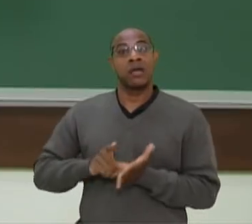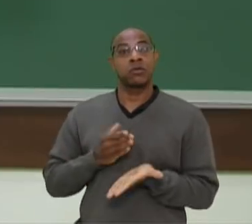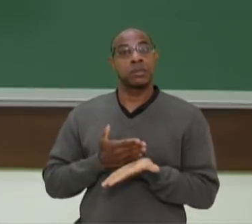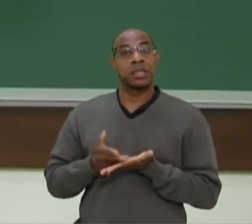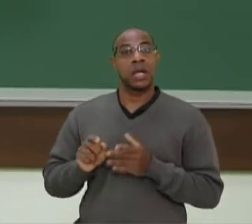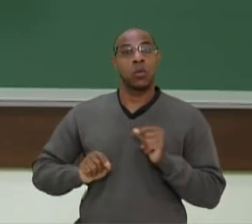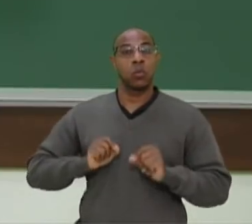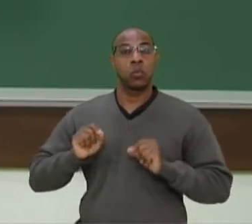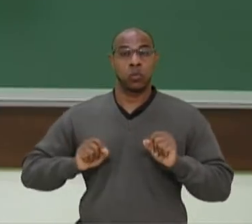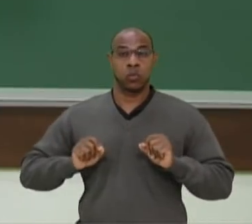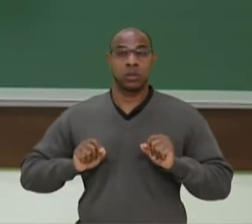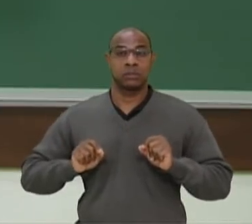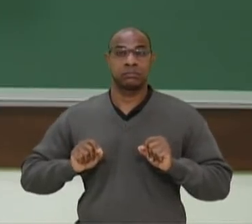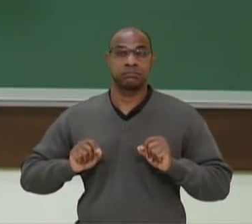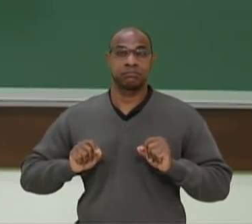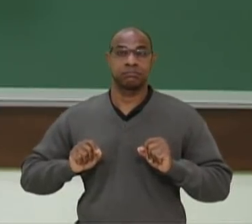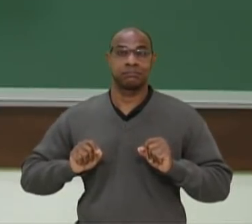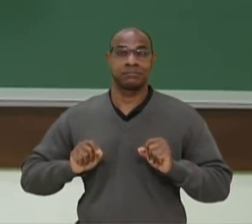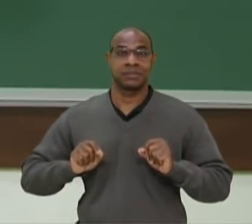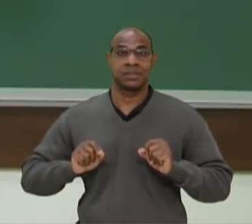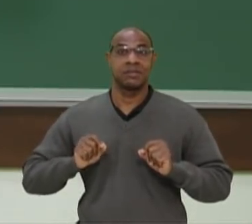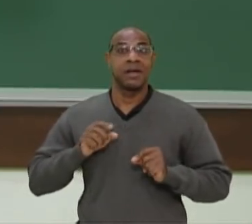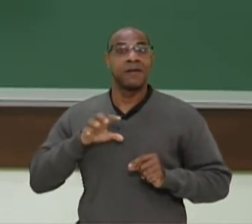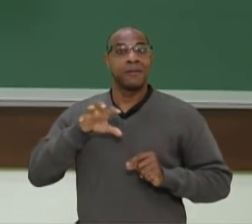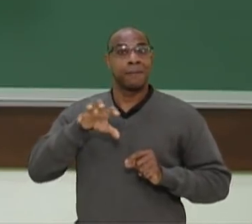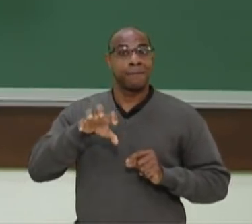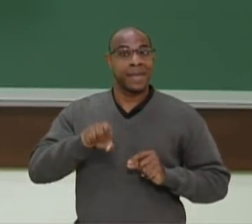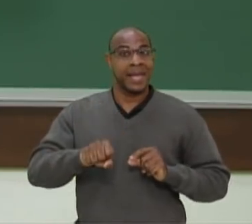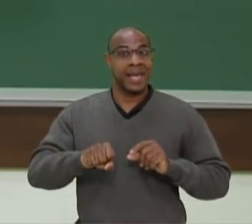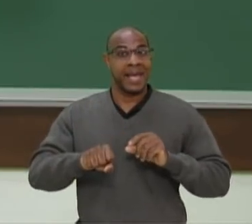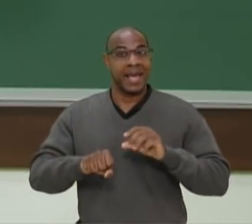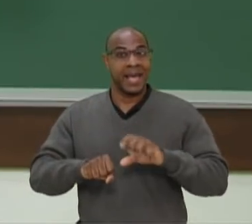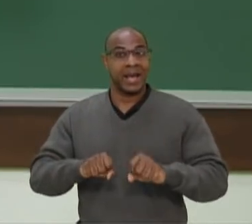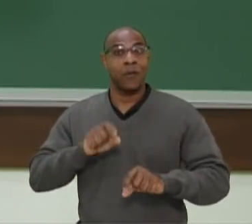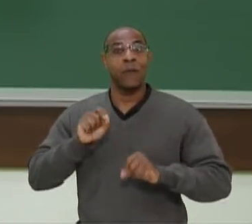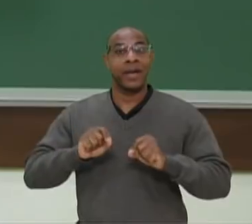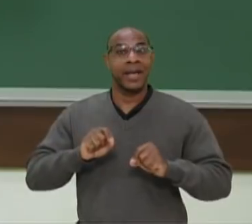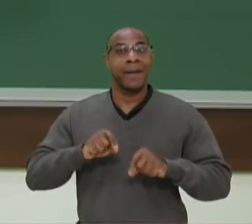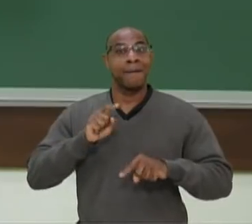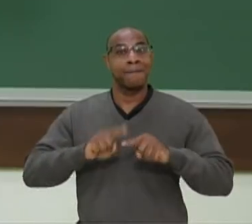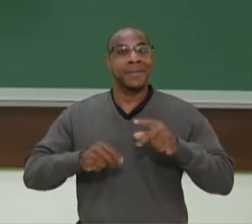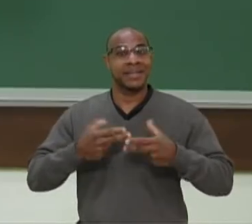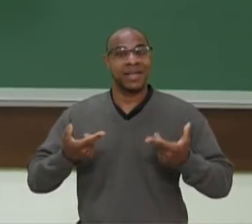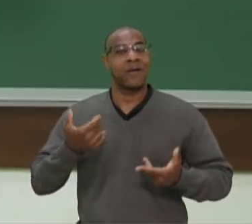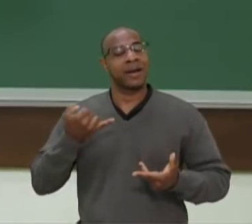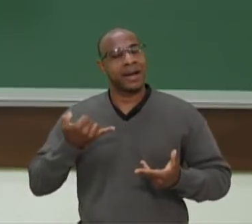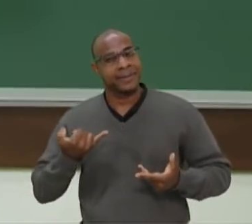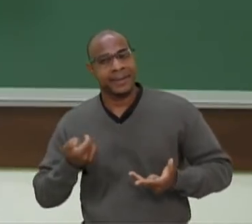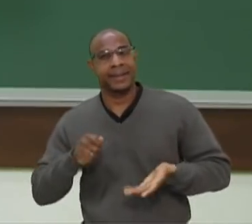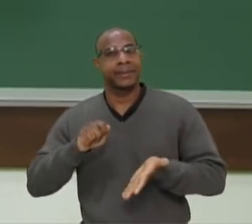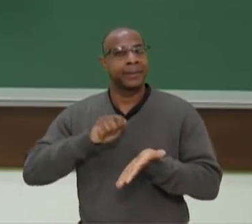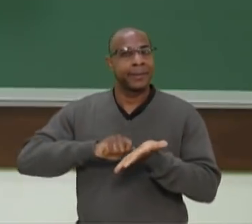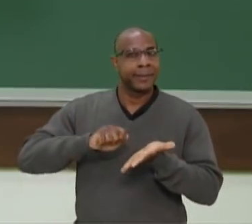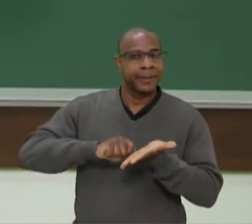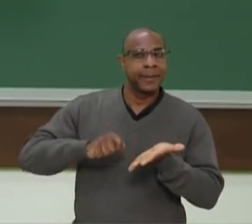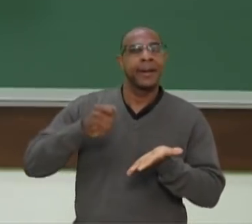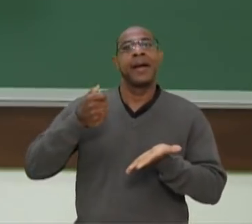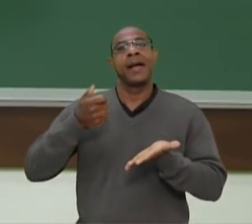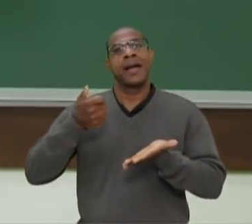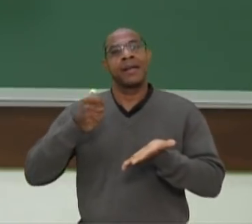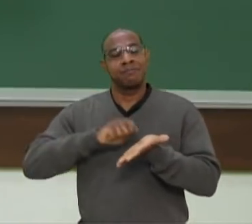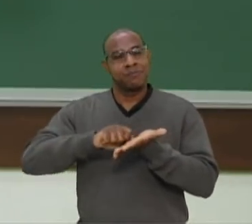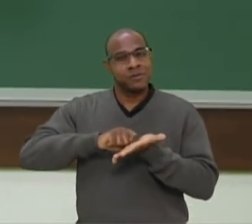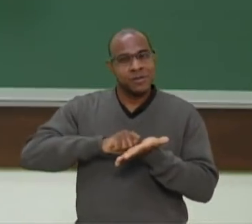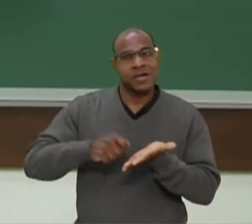a nossa aula, eu gostaria que você pegasse o seu material, né? Corre lá pegar seu material, seu caderno,